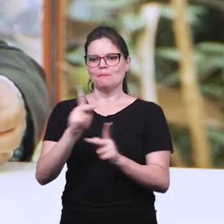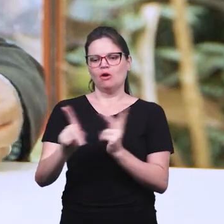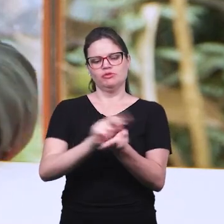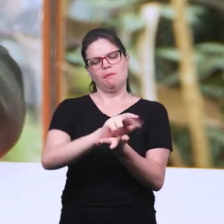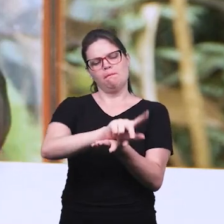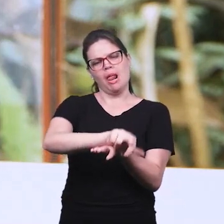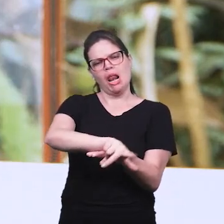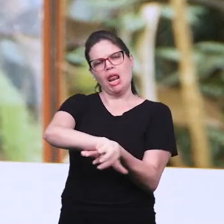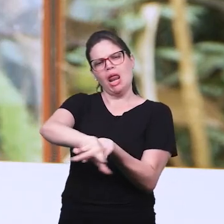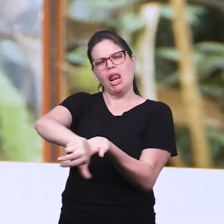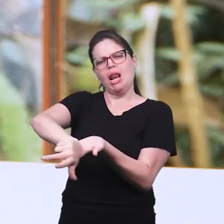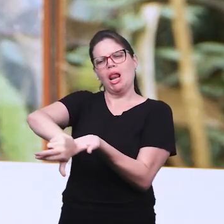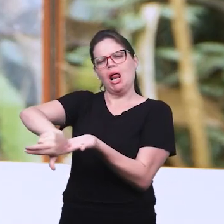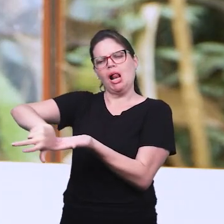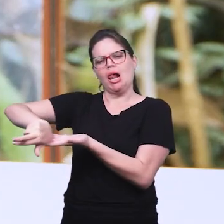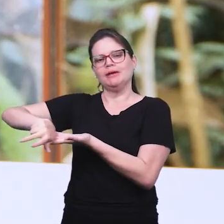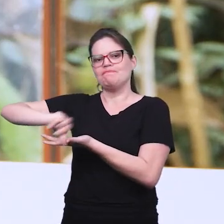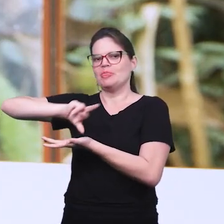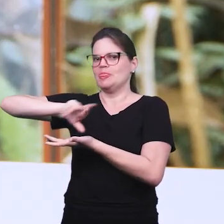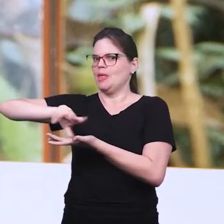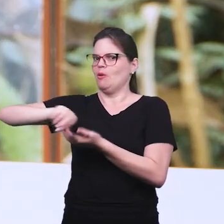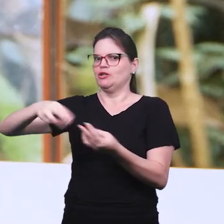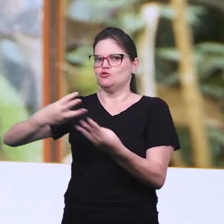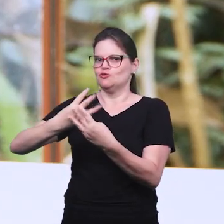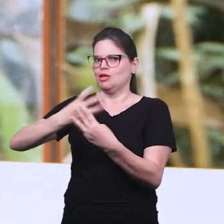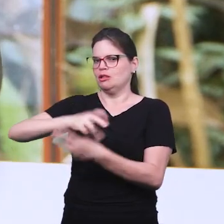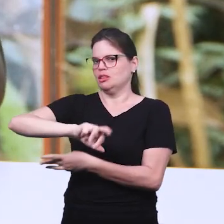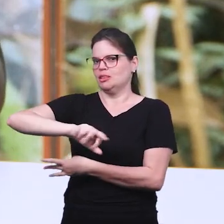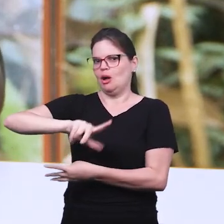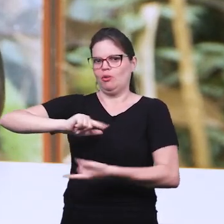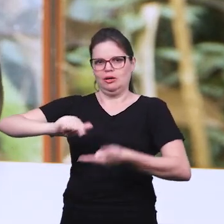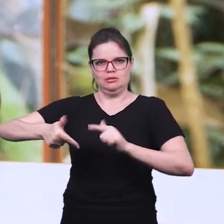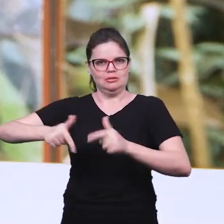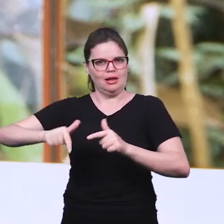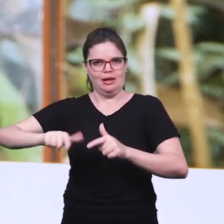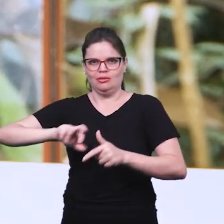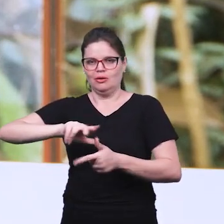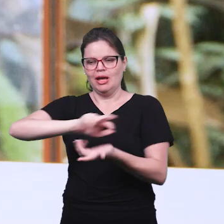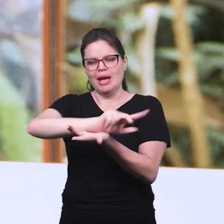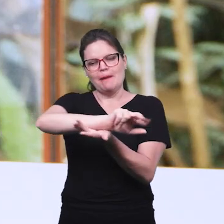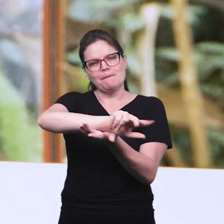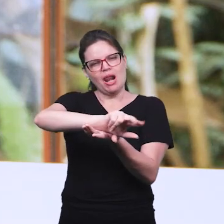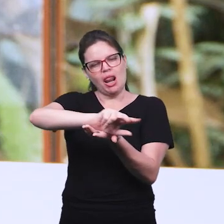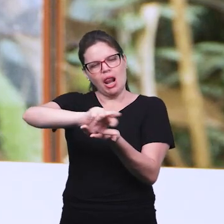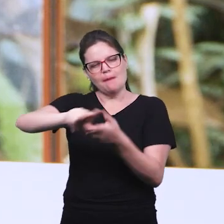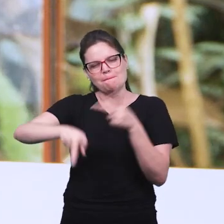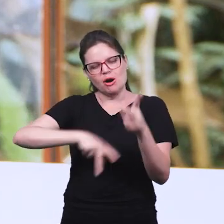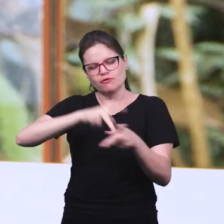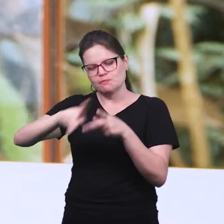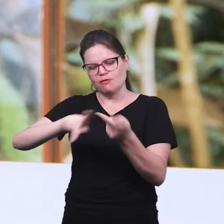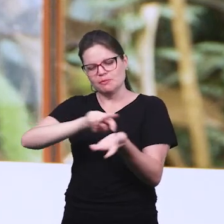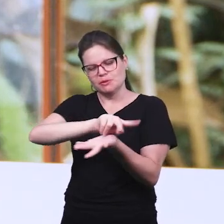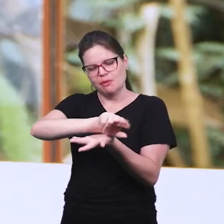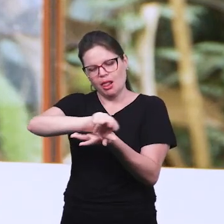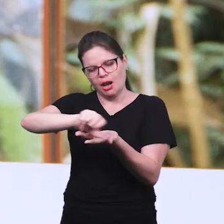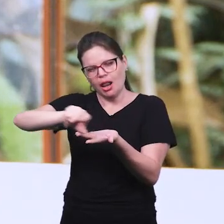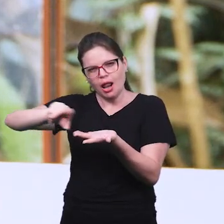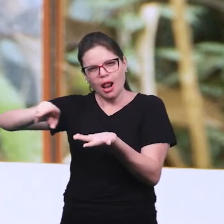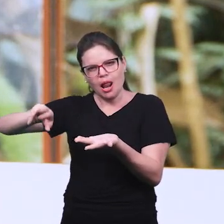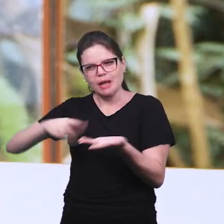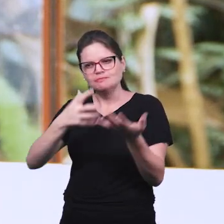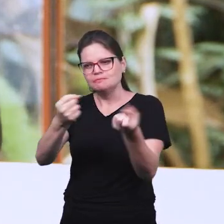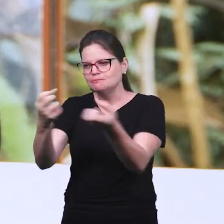gentílica, a igreja que vai ser formada por pessoas, não apenas de Israel, mas de todos os povos, de todas as nações que